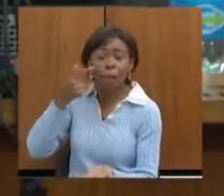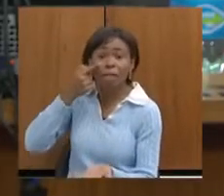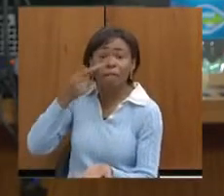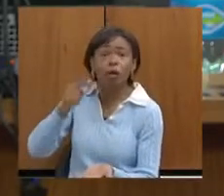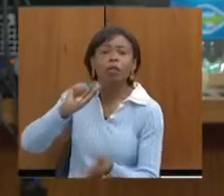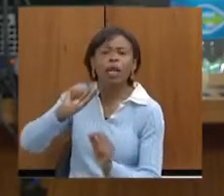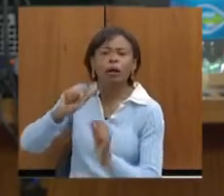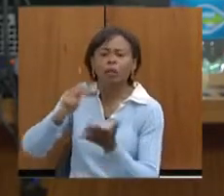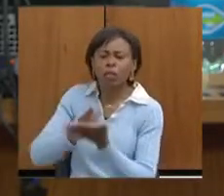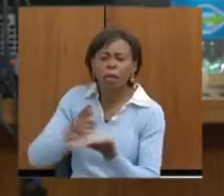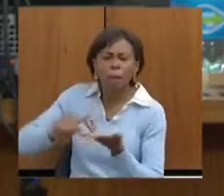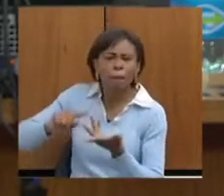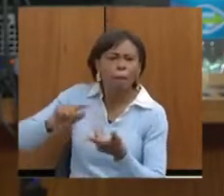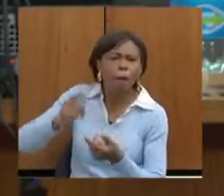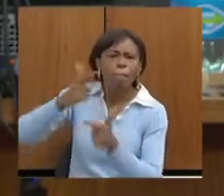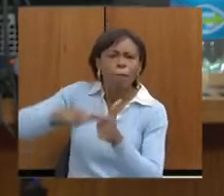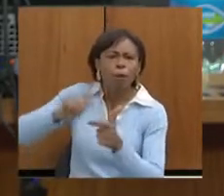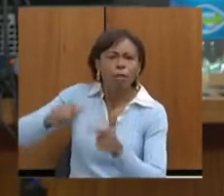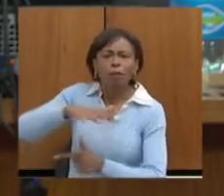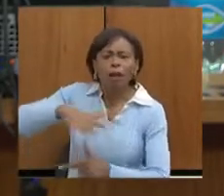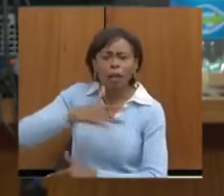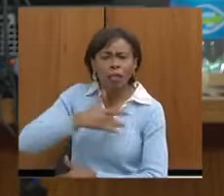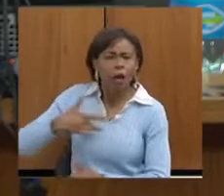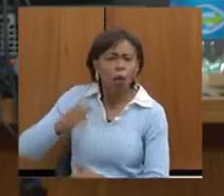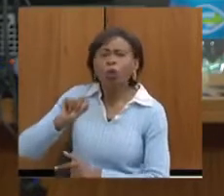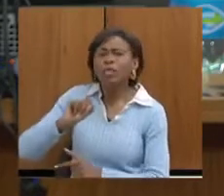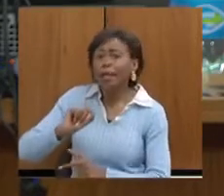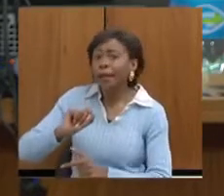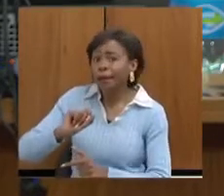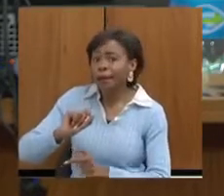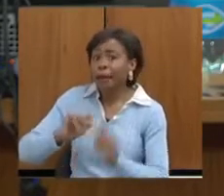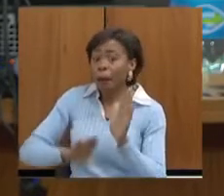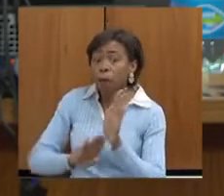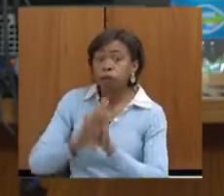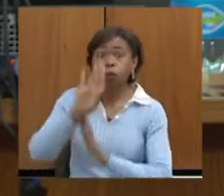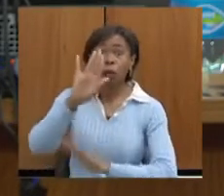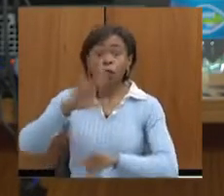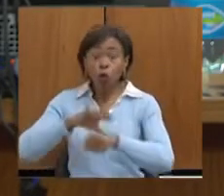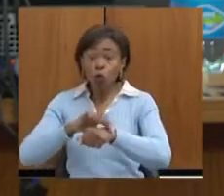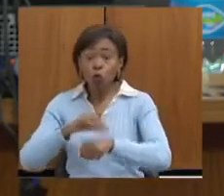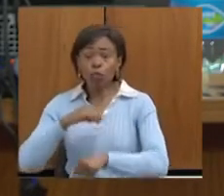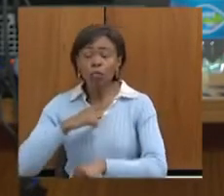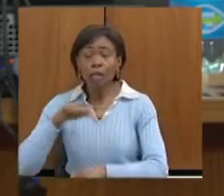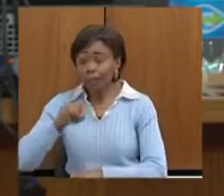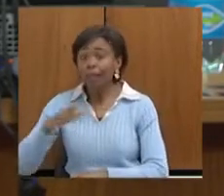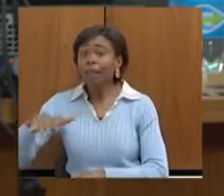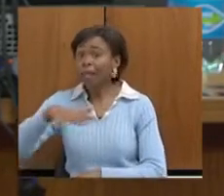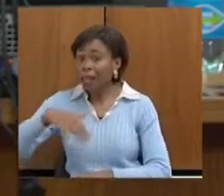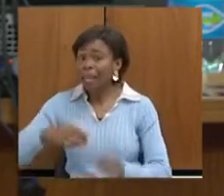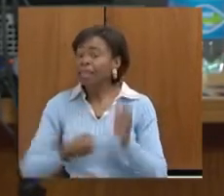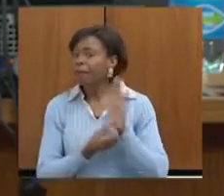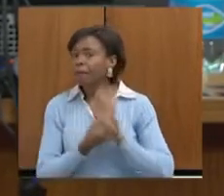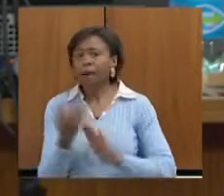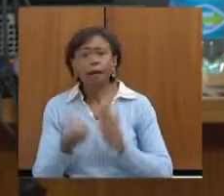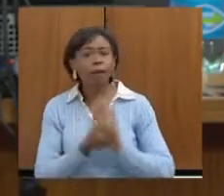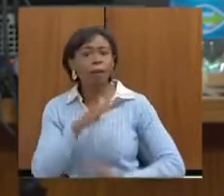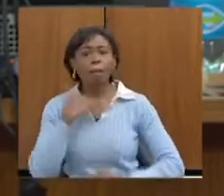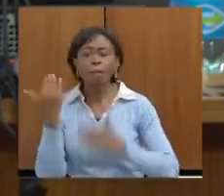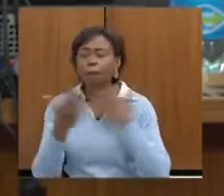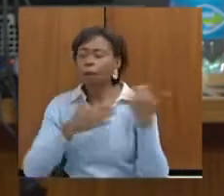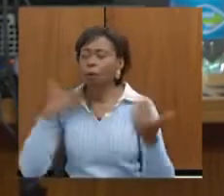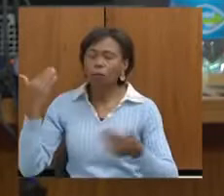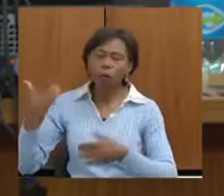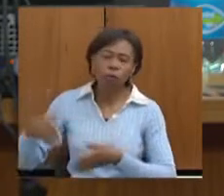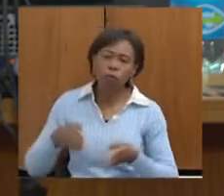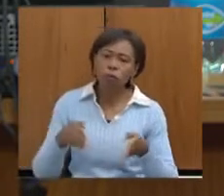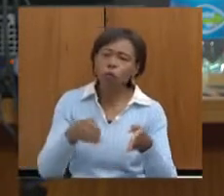que está o processo da saúde Qual o avanço né que as doenças se tiver um território que nós temos várias perdas aí né ao longo